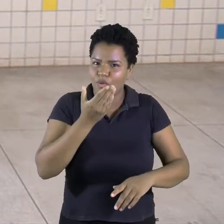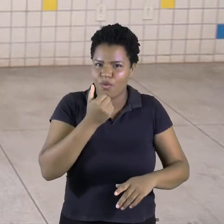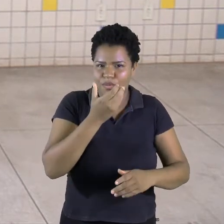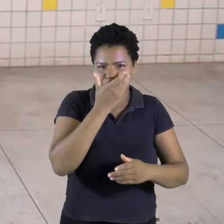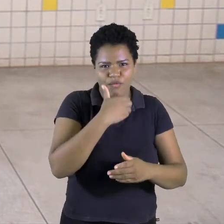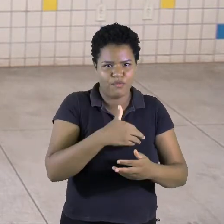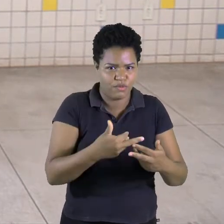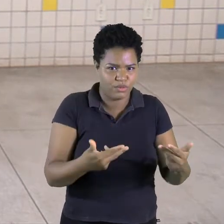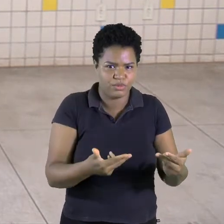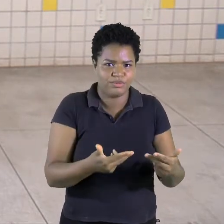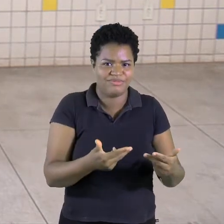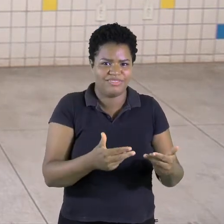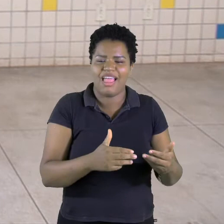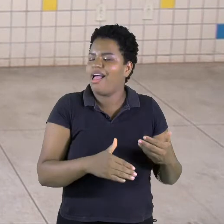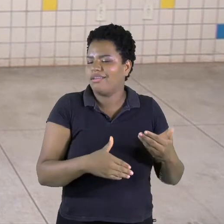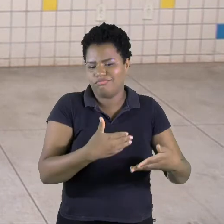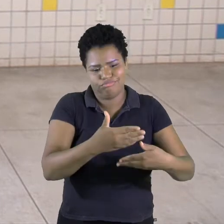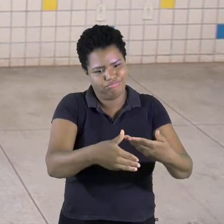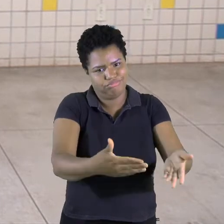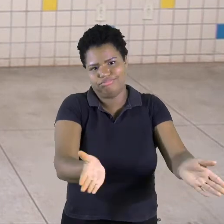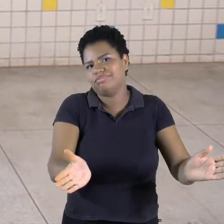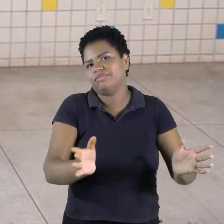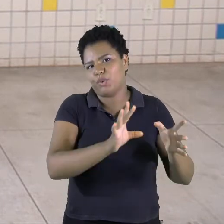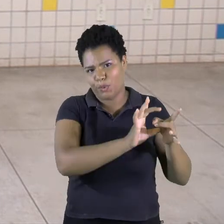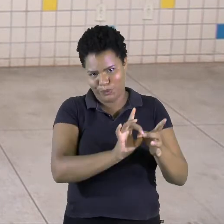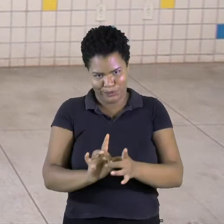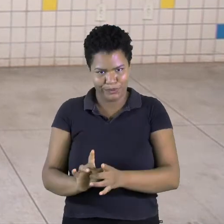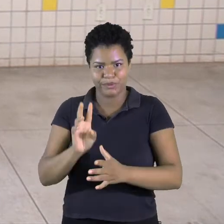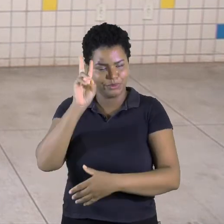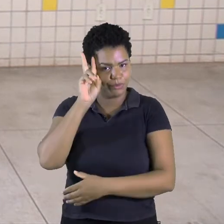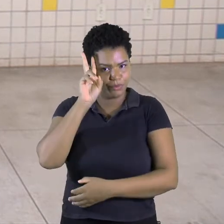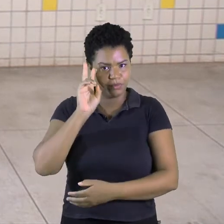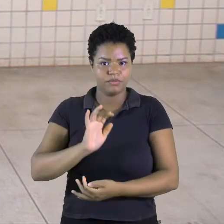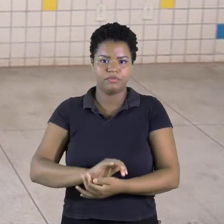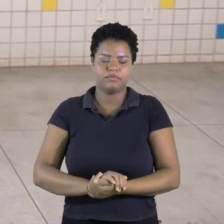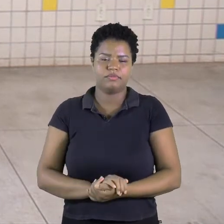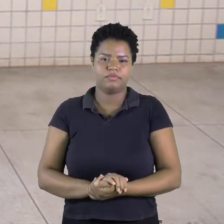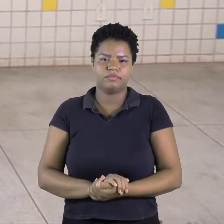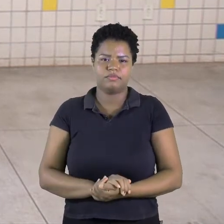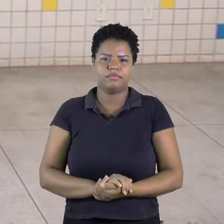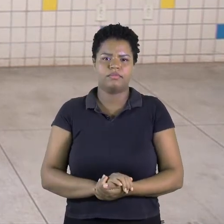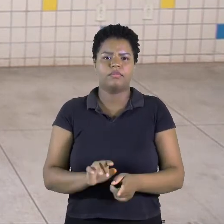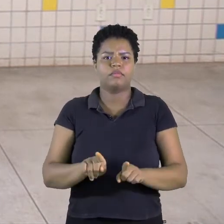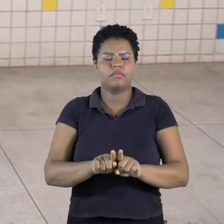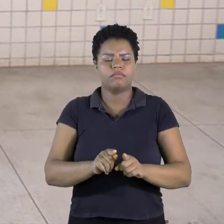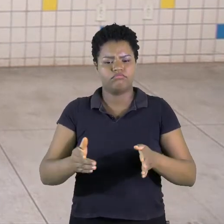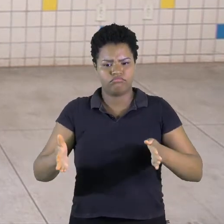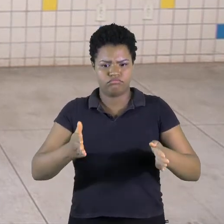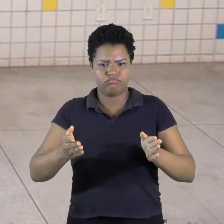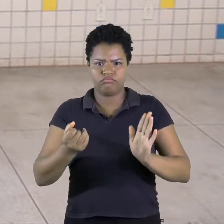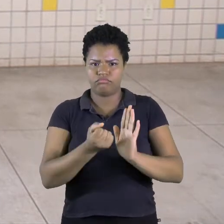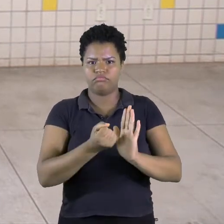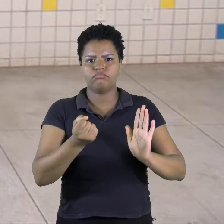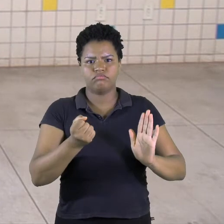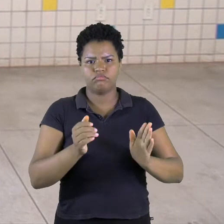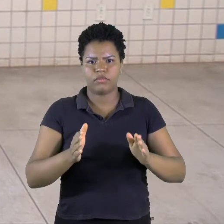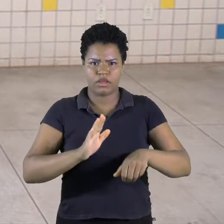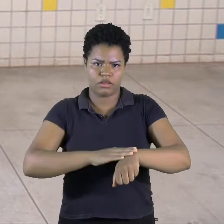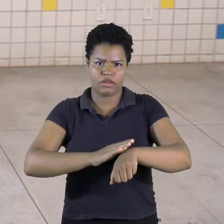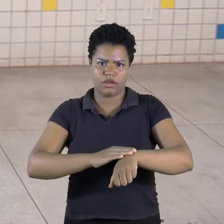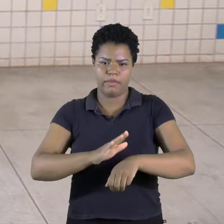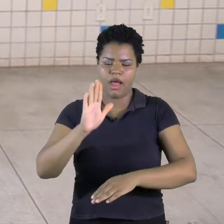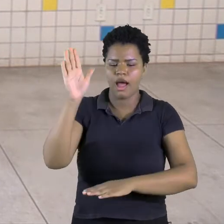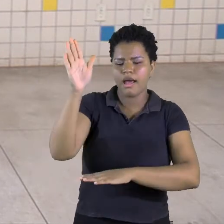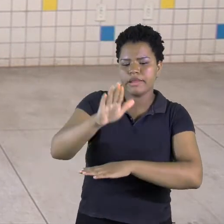aí vem todo desencadeada a história. E alguns marcadores que nós já destacamos, né? À tarde,